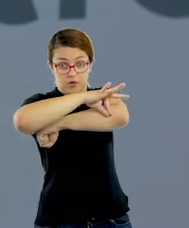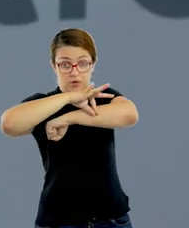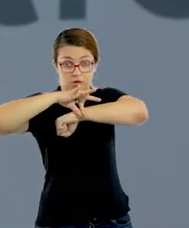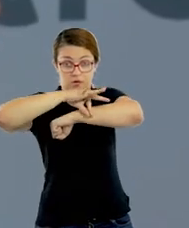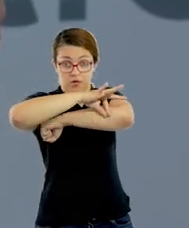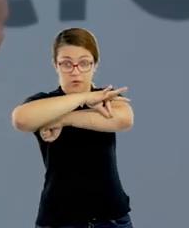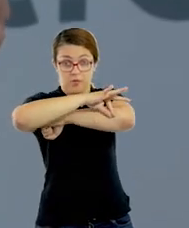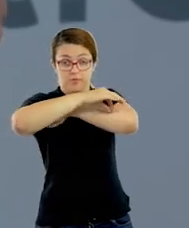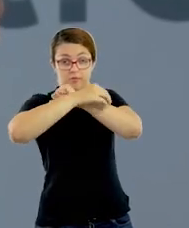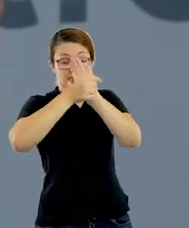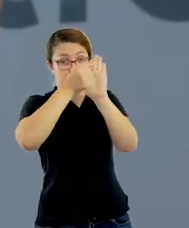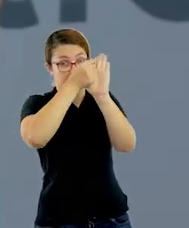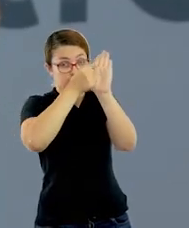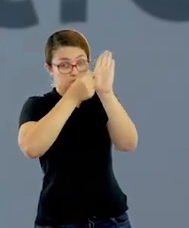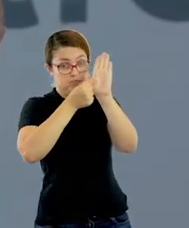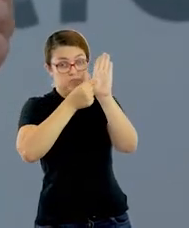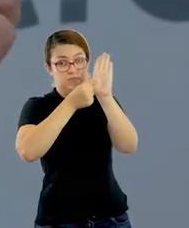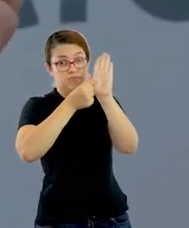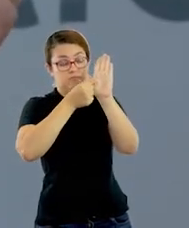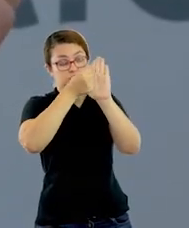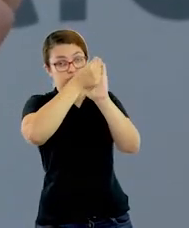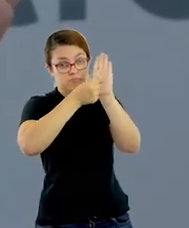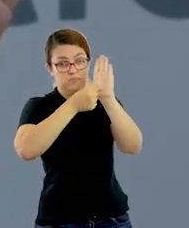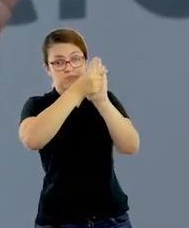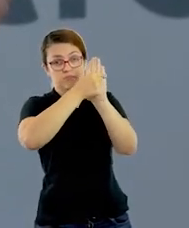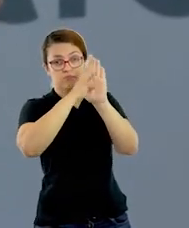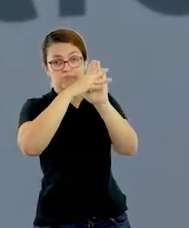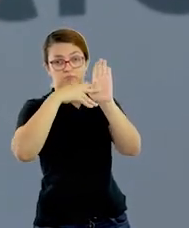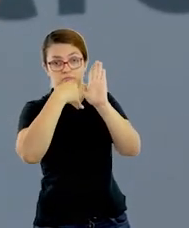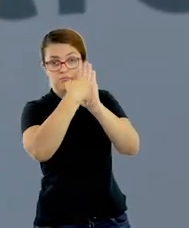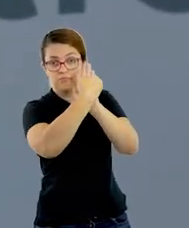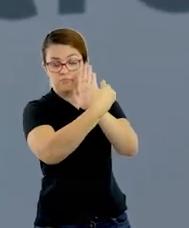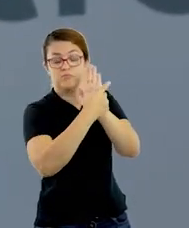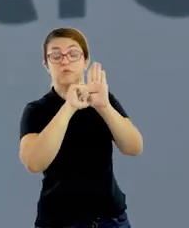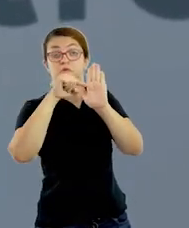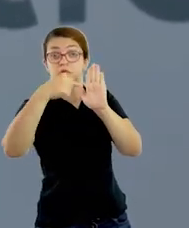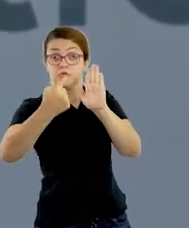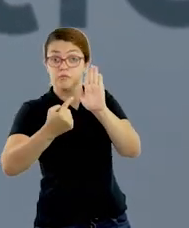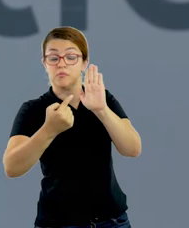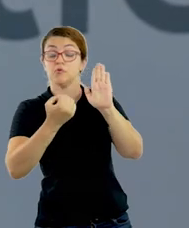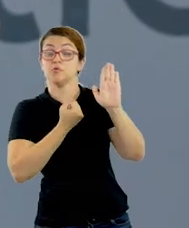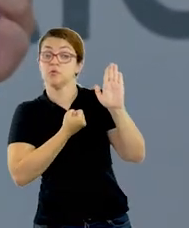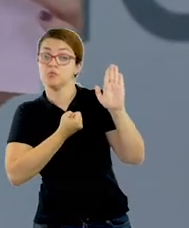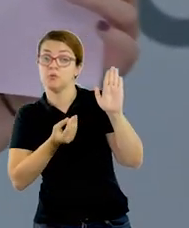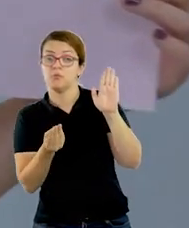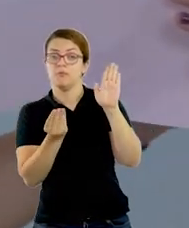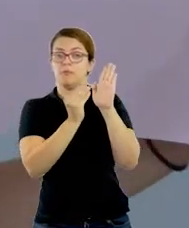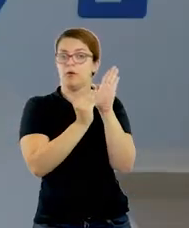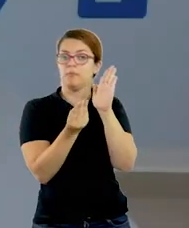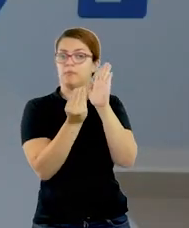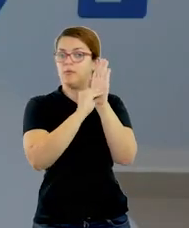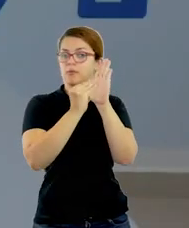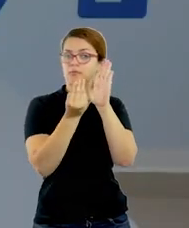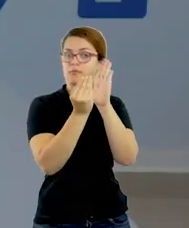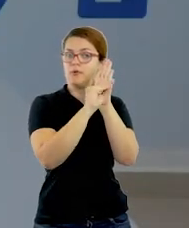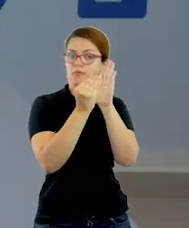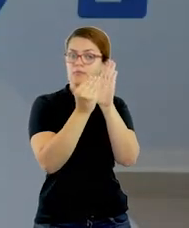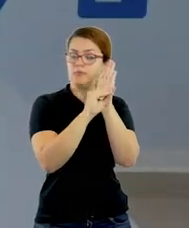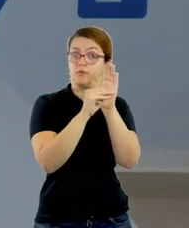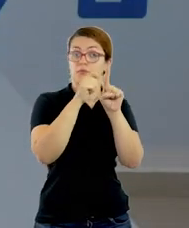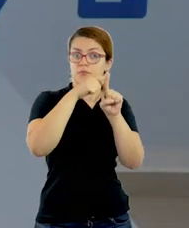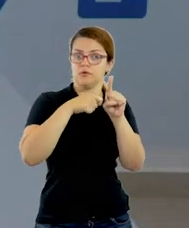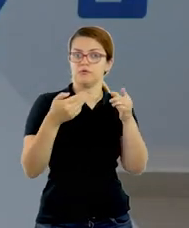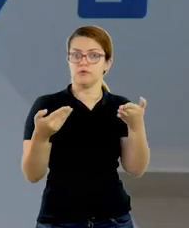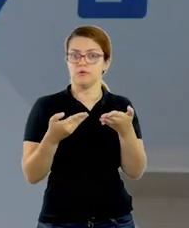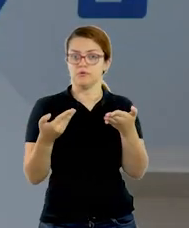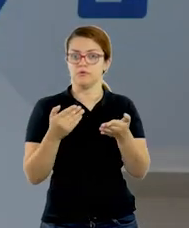vocês vão traçar algumas linhas e depois preencher com os números do mês